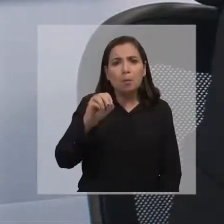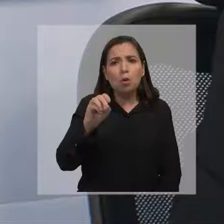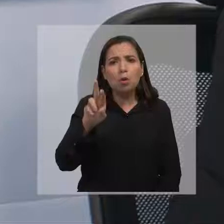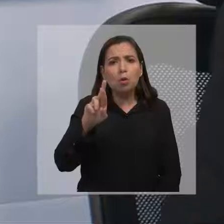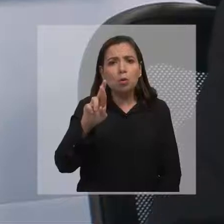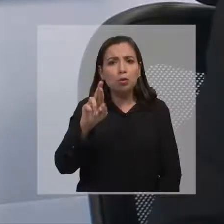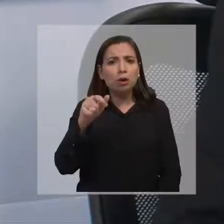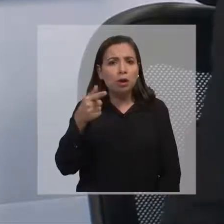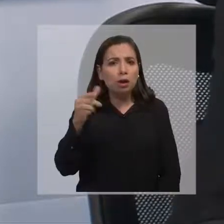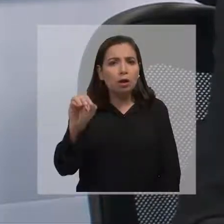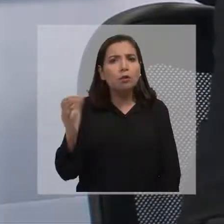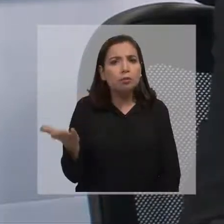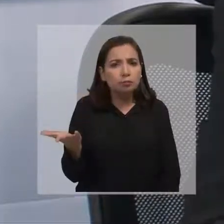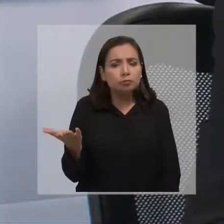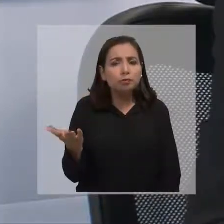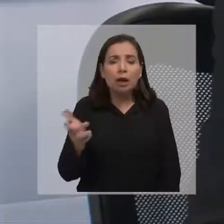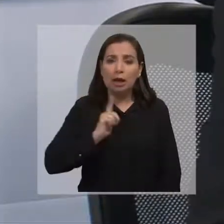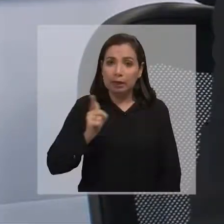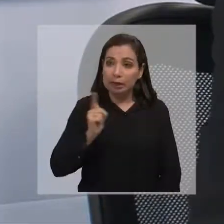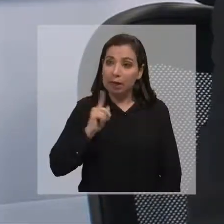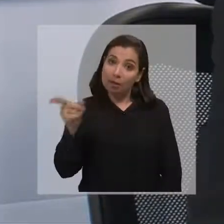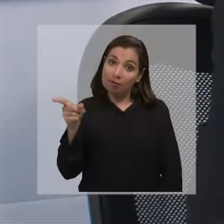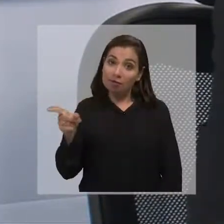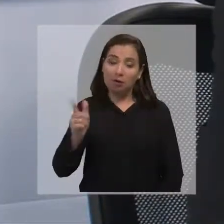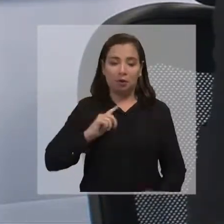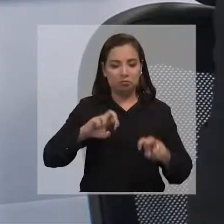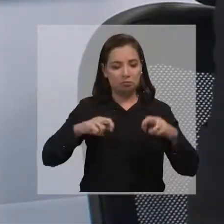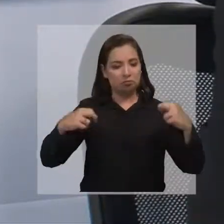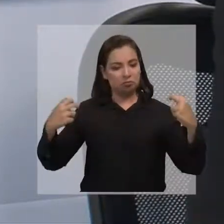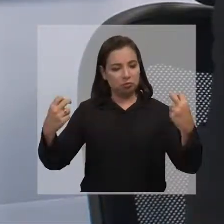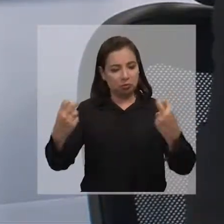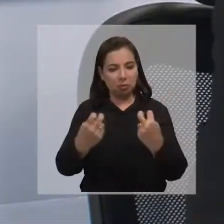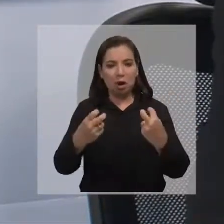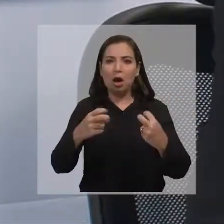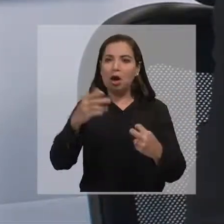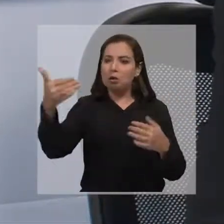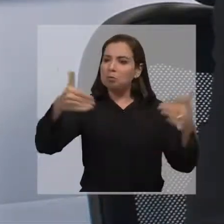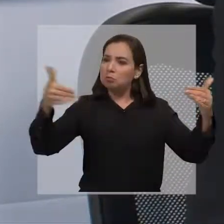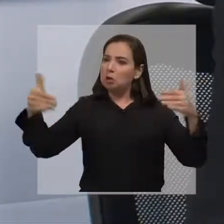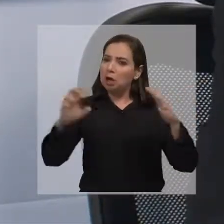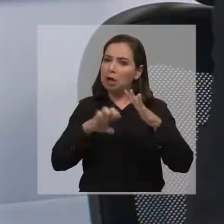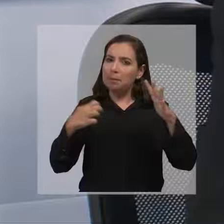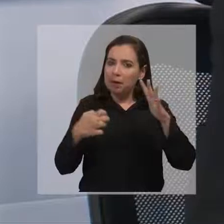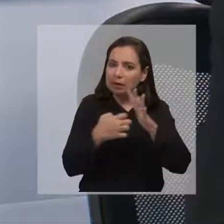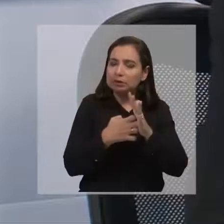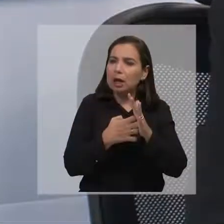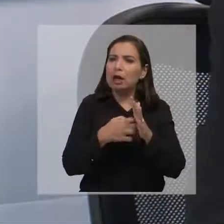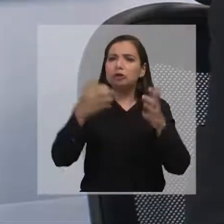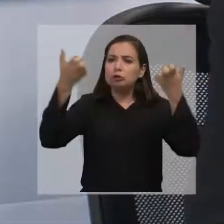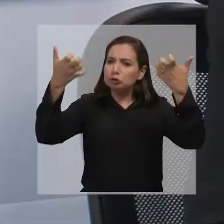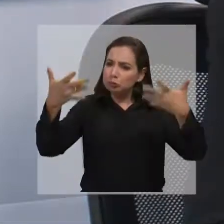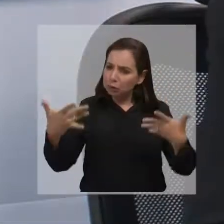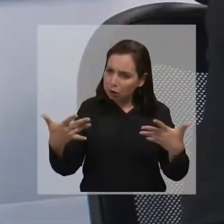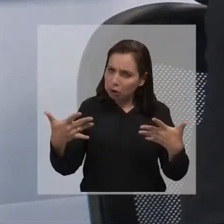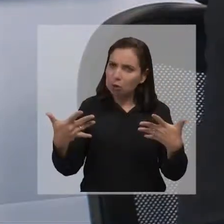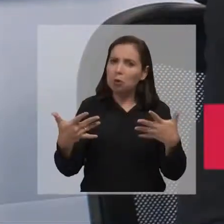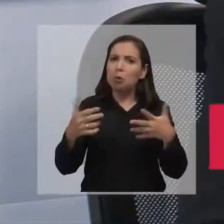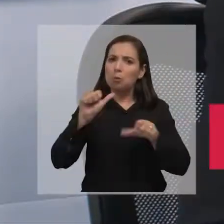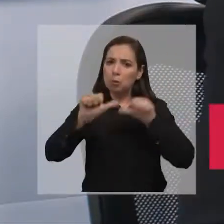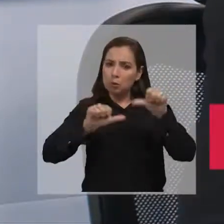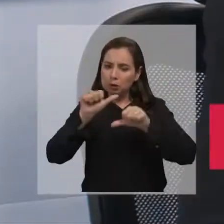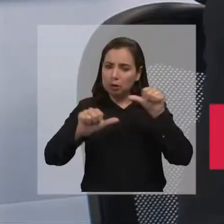nessa semana um jantar com os empresários, explicou as reformas, os mesmos